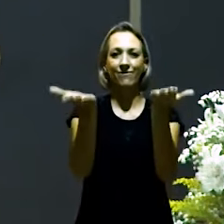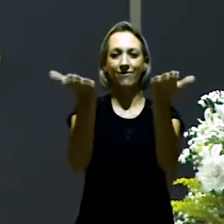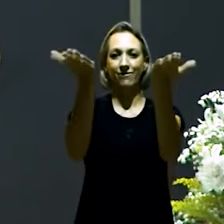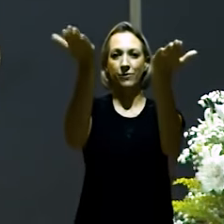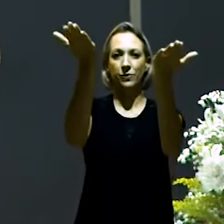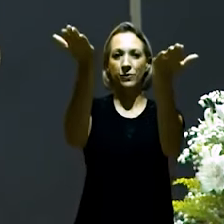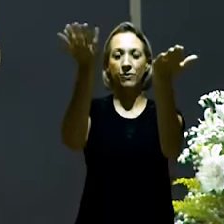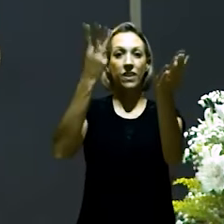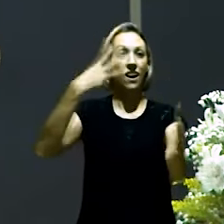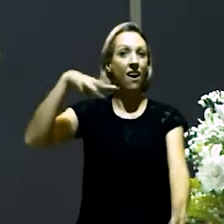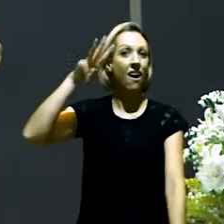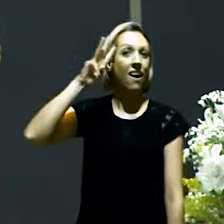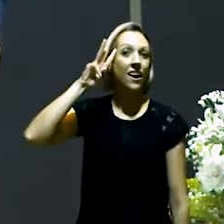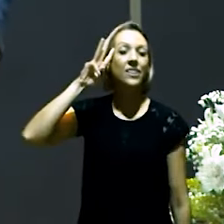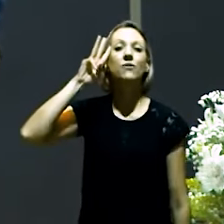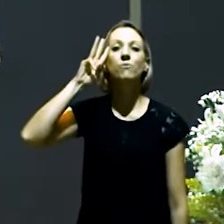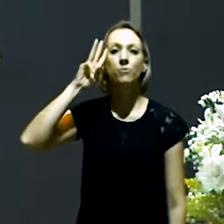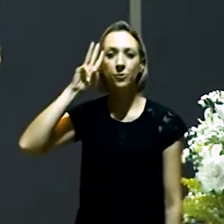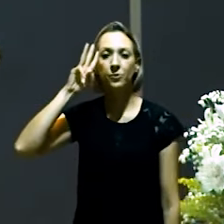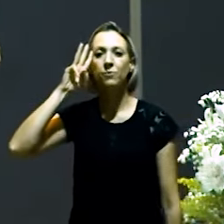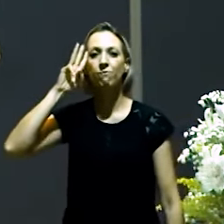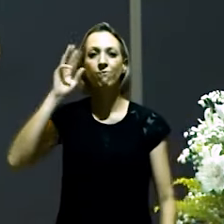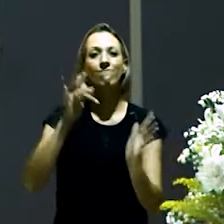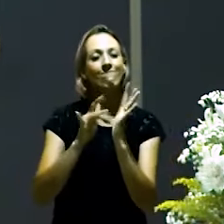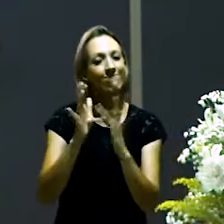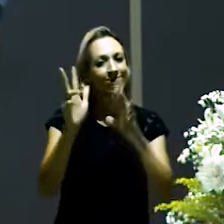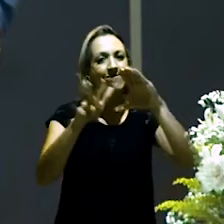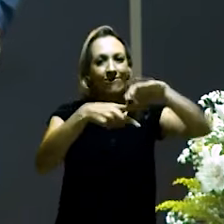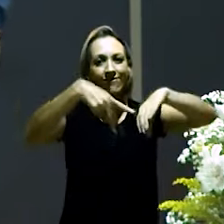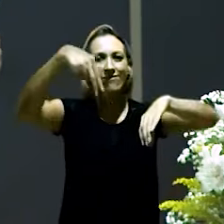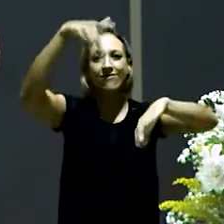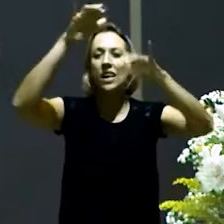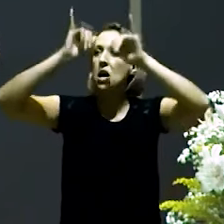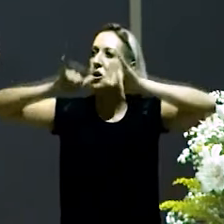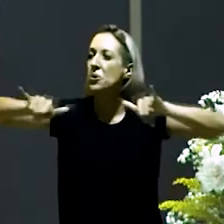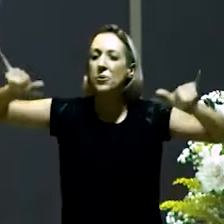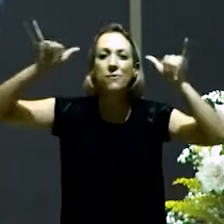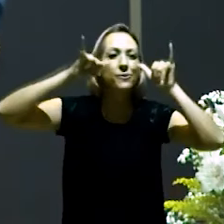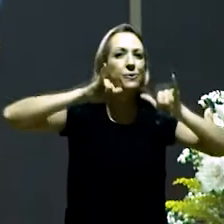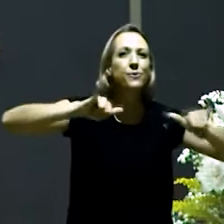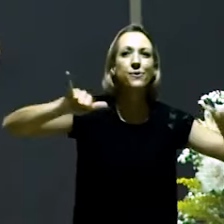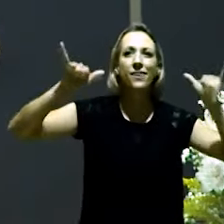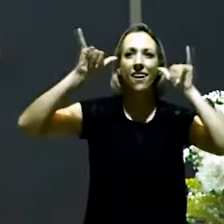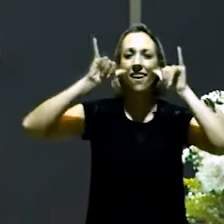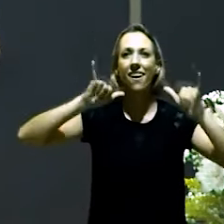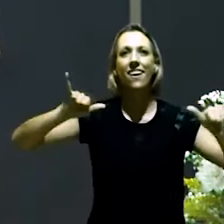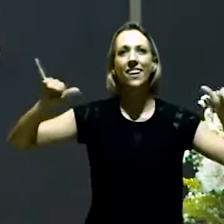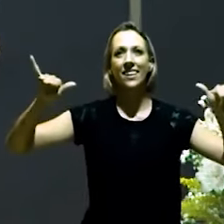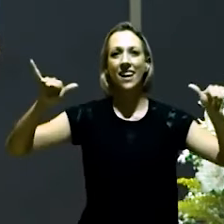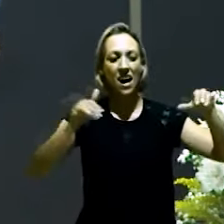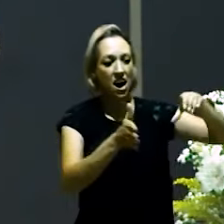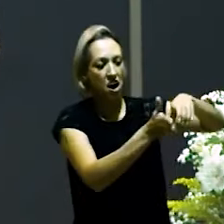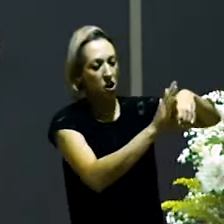Ao terceiro dia, a notícia que mudaria a história de toda a humanidade foi dada em um jardim de sepulcro,